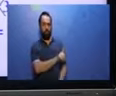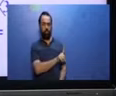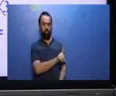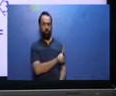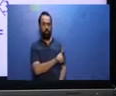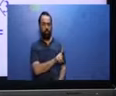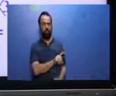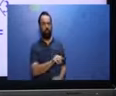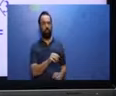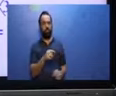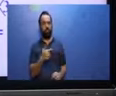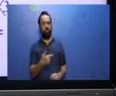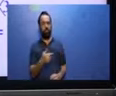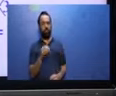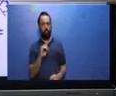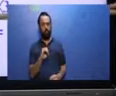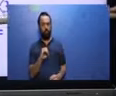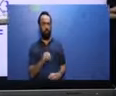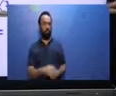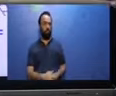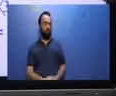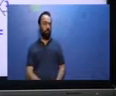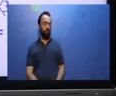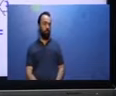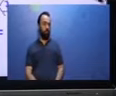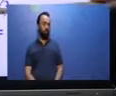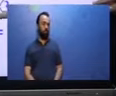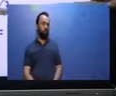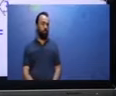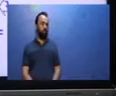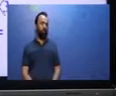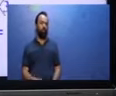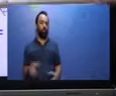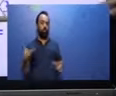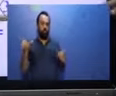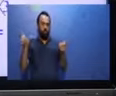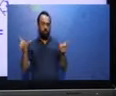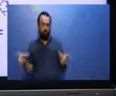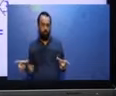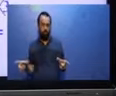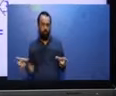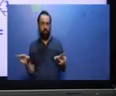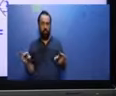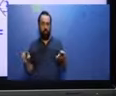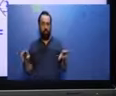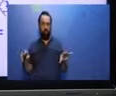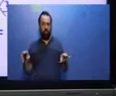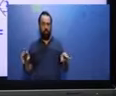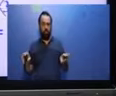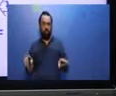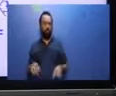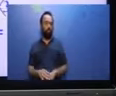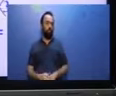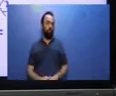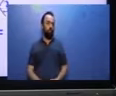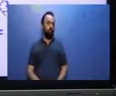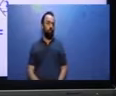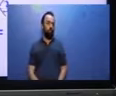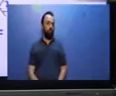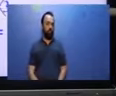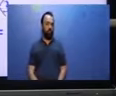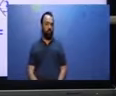e da fórmula do etanol deu sete oxigênio então nós conseguimos né equilibrar ou